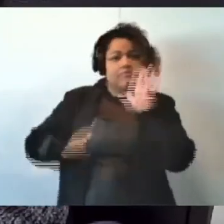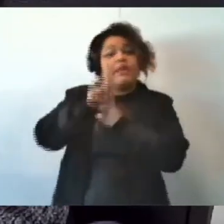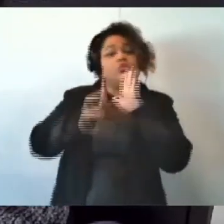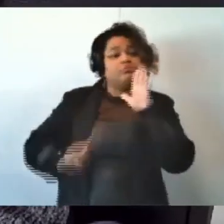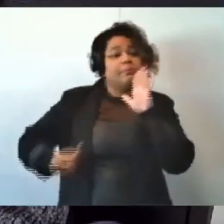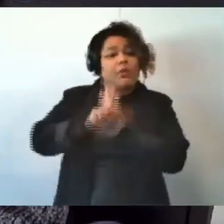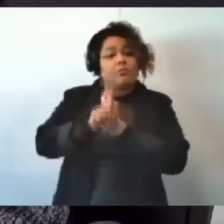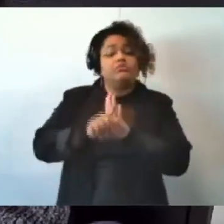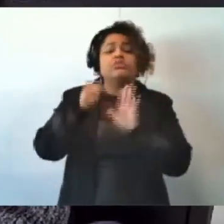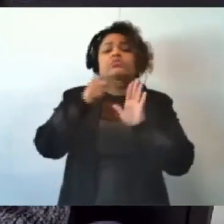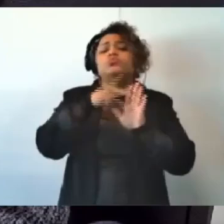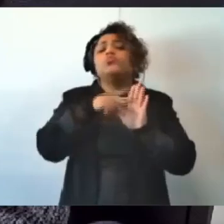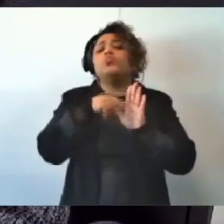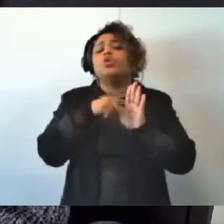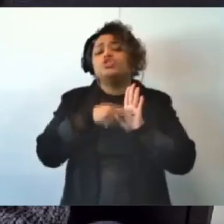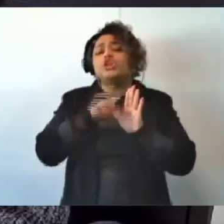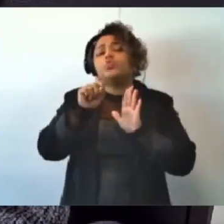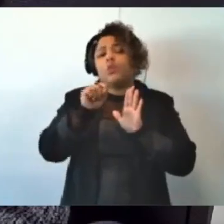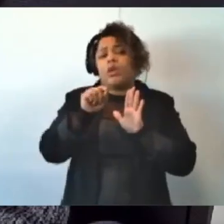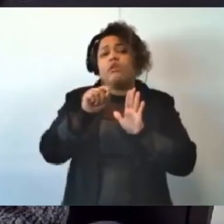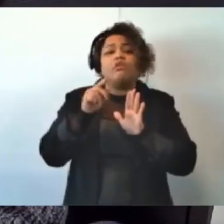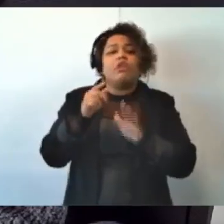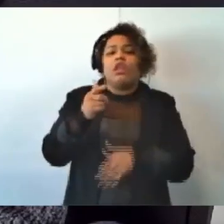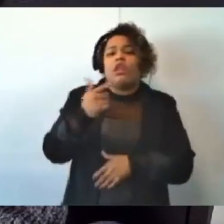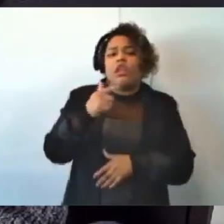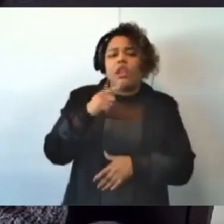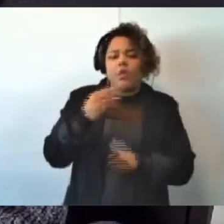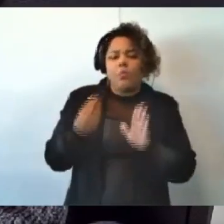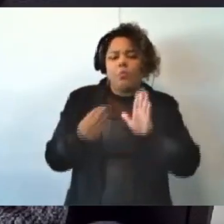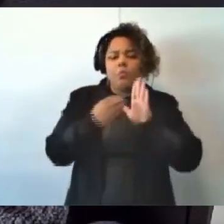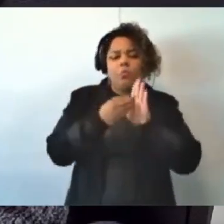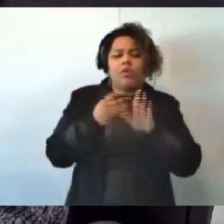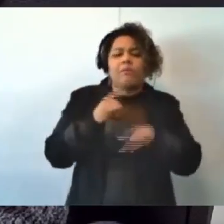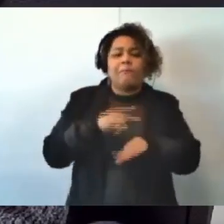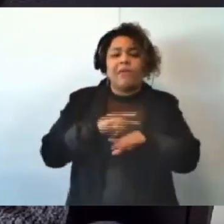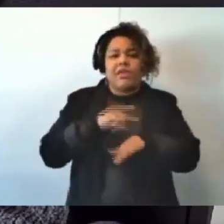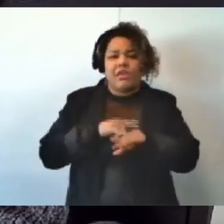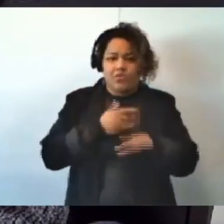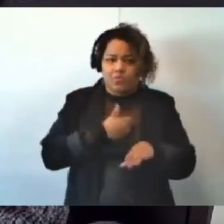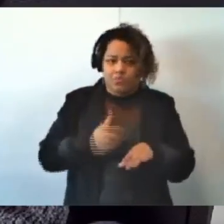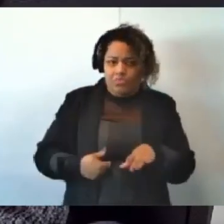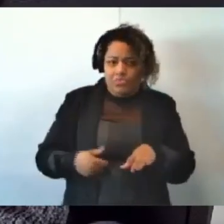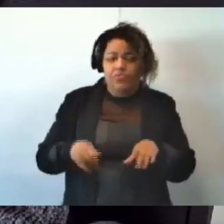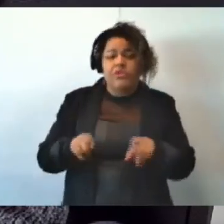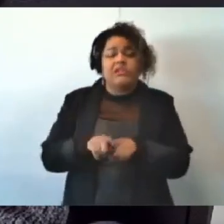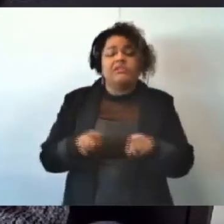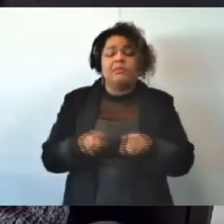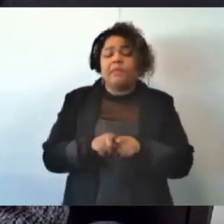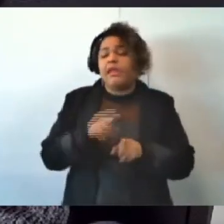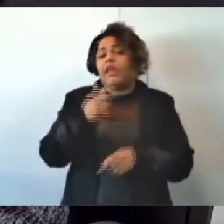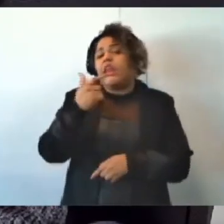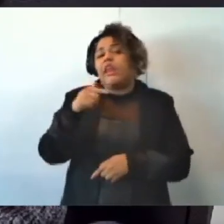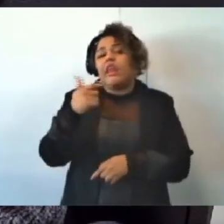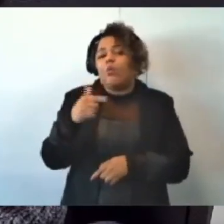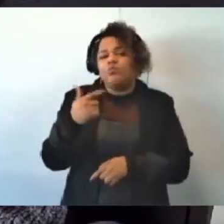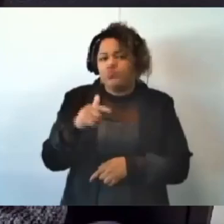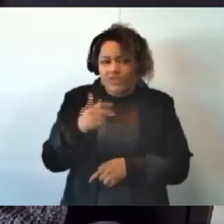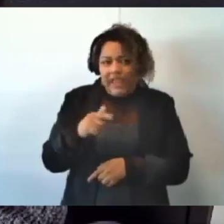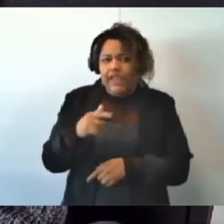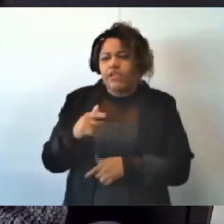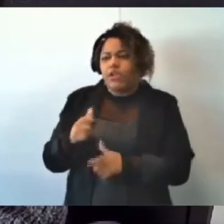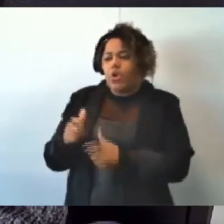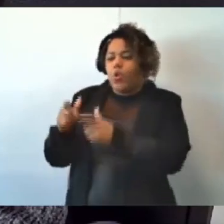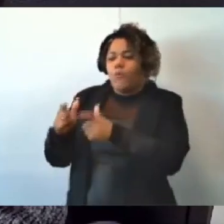que, além de não ter banheiro público, também não tem uma base da polícia, uma base